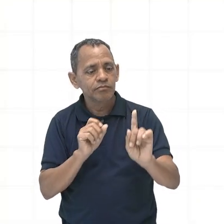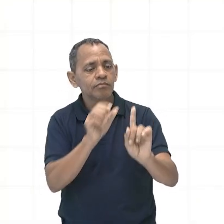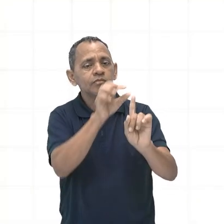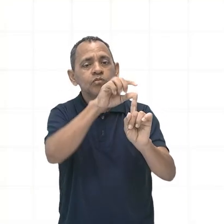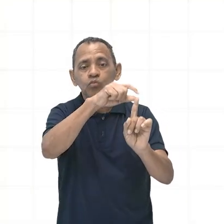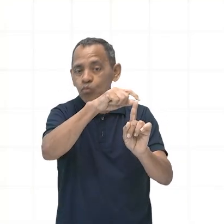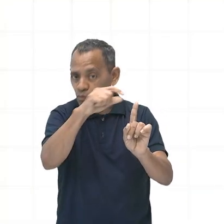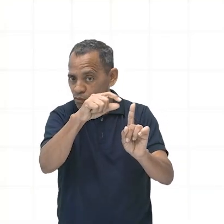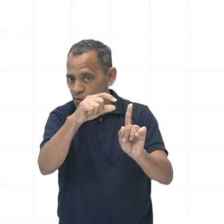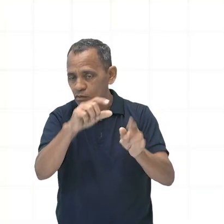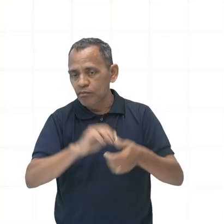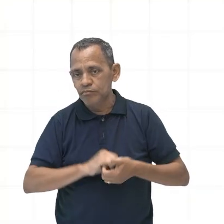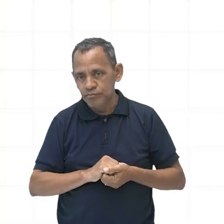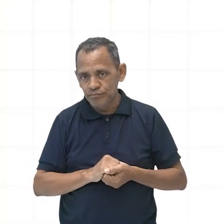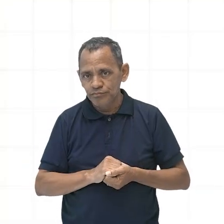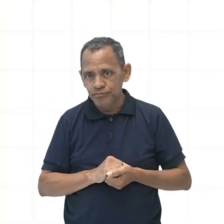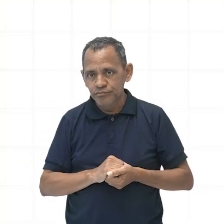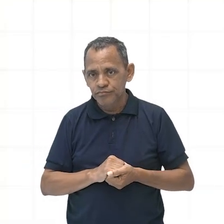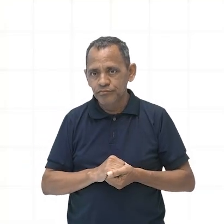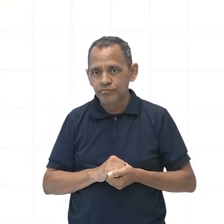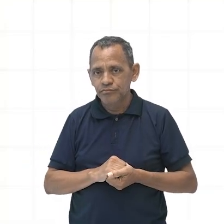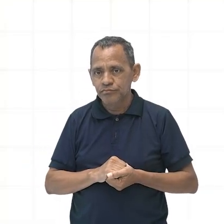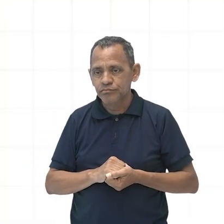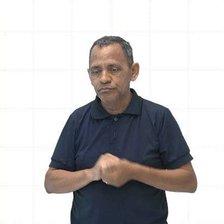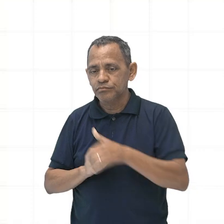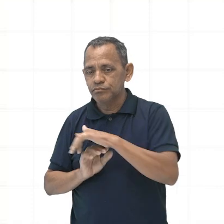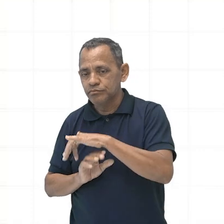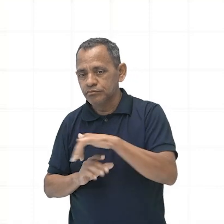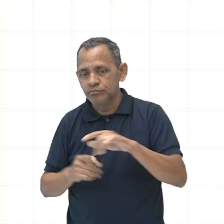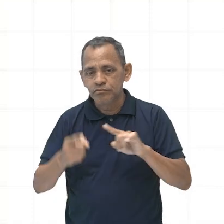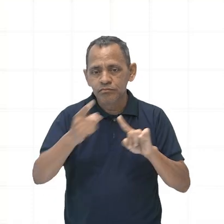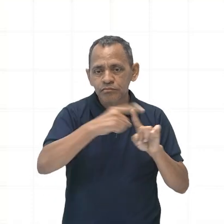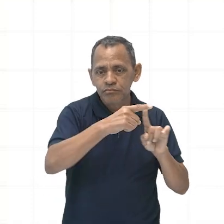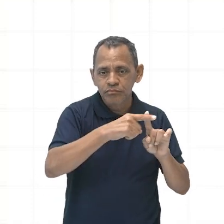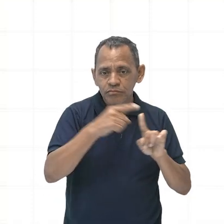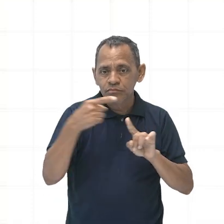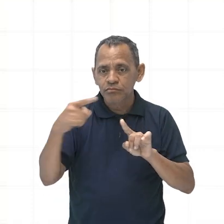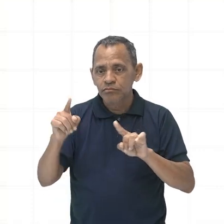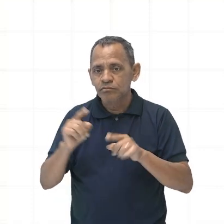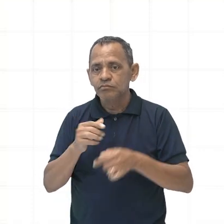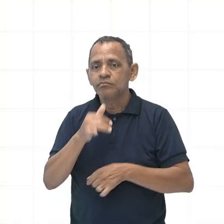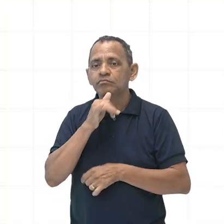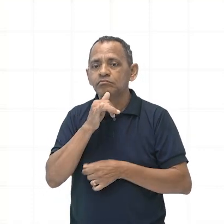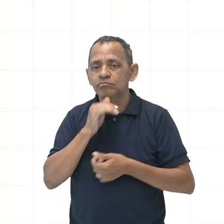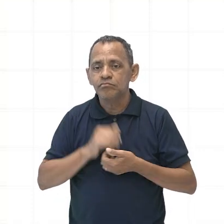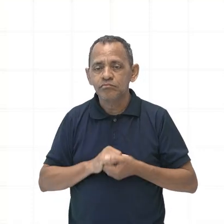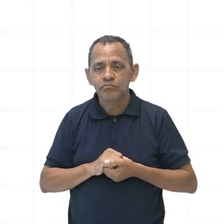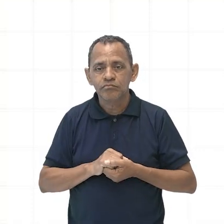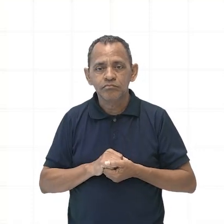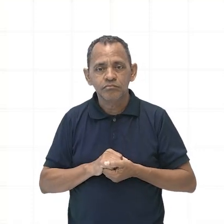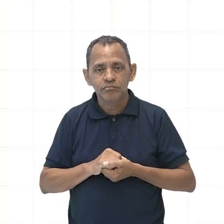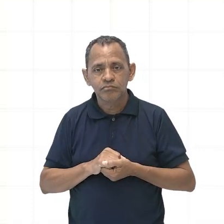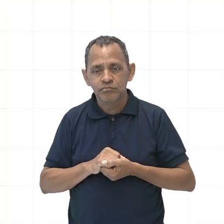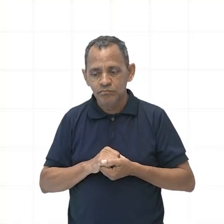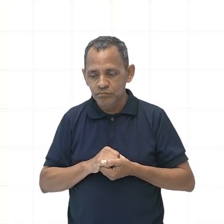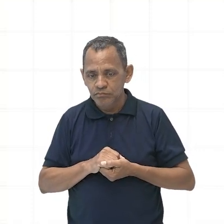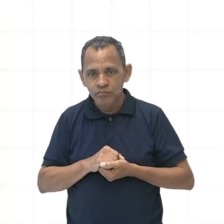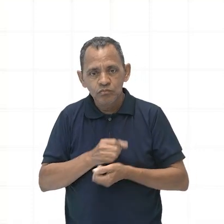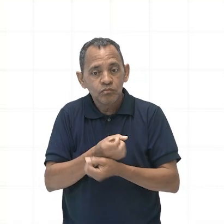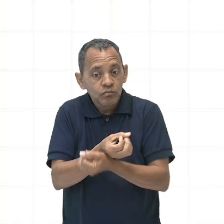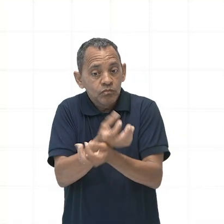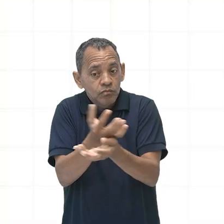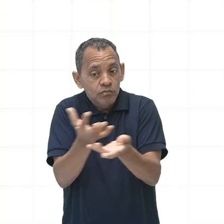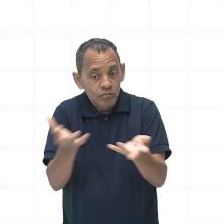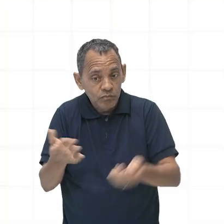Vamos agora para um outro exemplo de pictograma. Ele fala distribuição das idades por